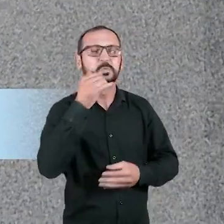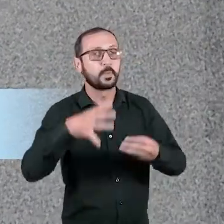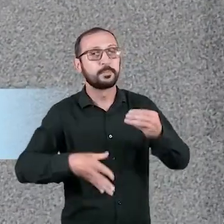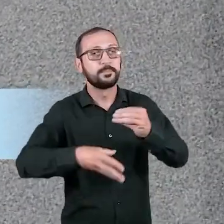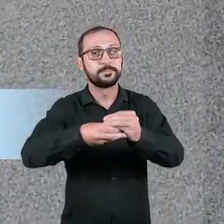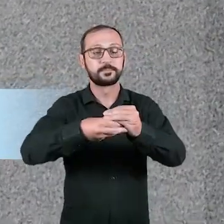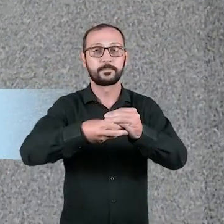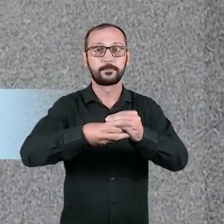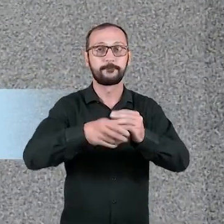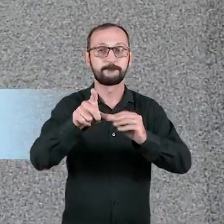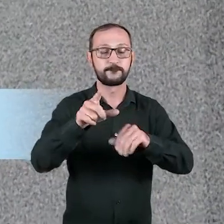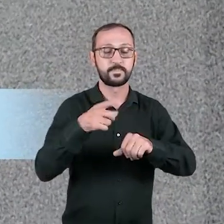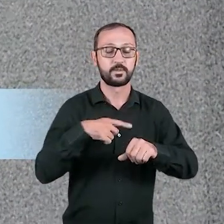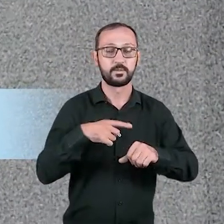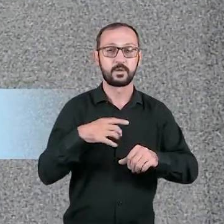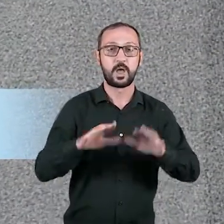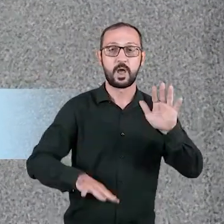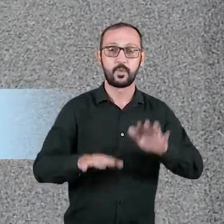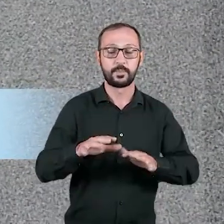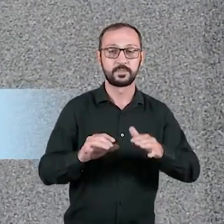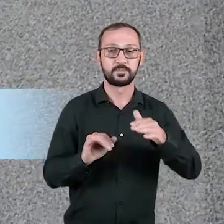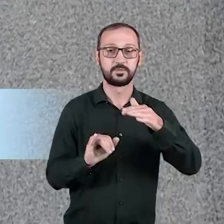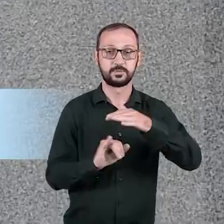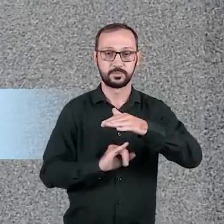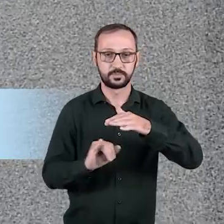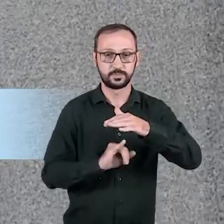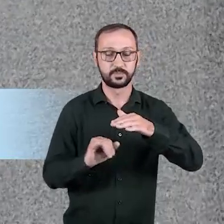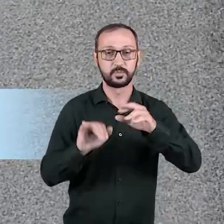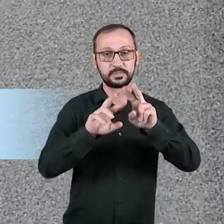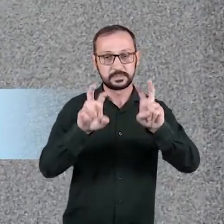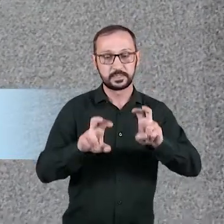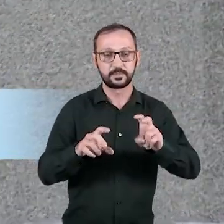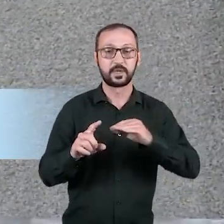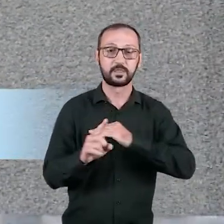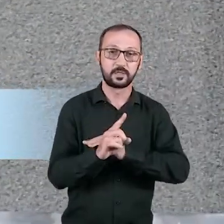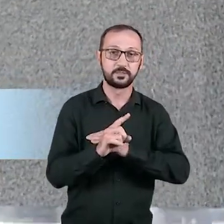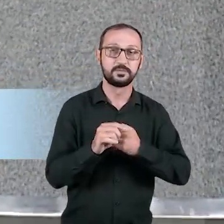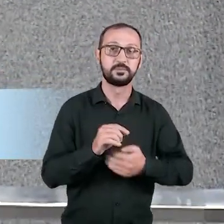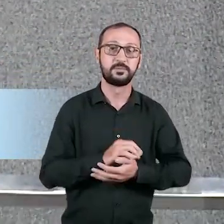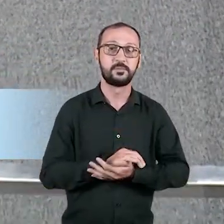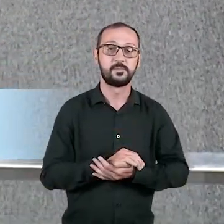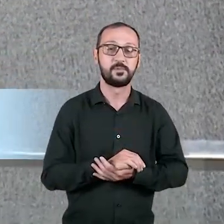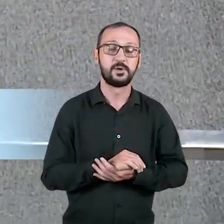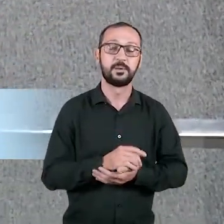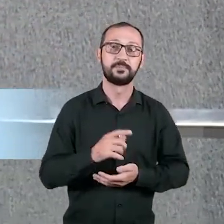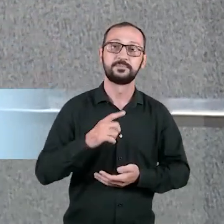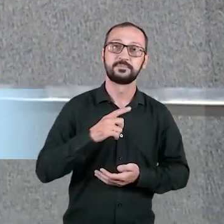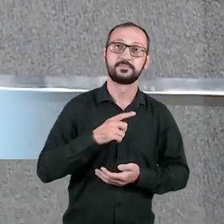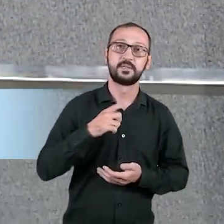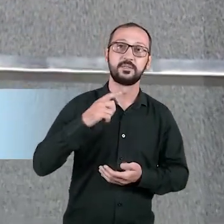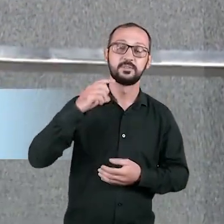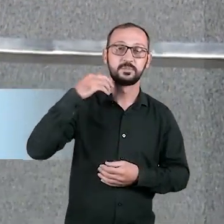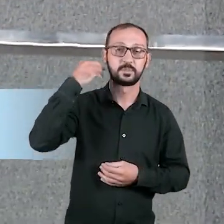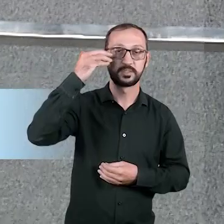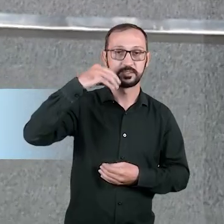acrescentar, uma boa parte das nossas entidades que atuam nesse setor, elas vêm de